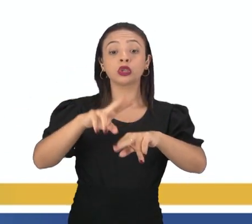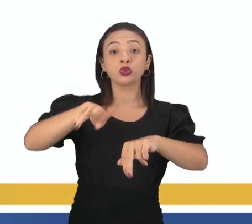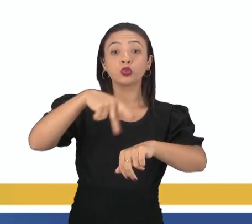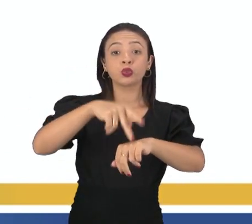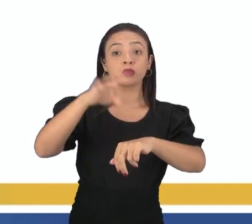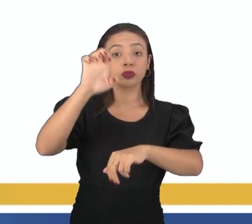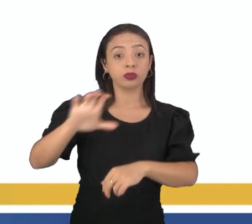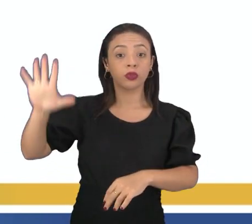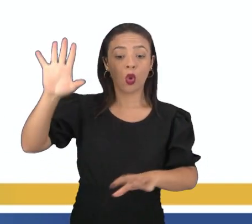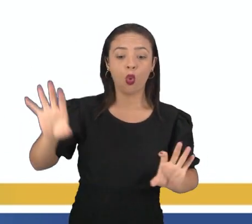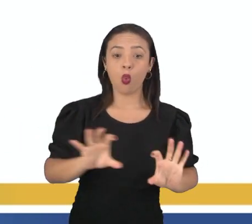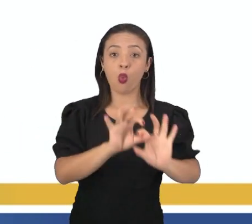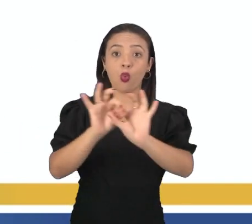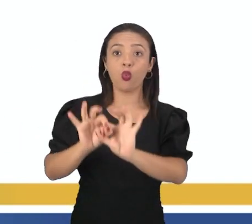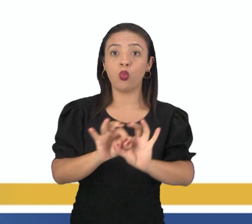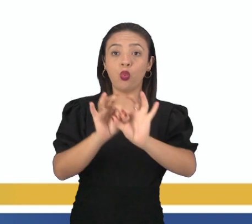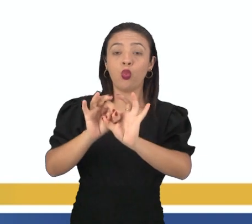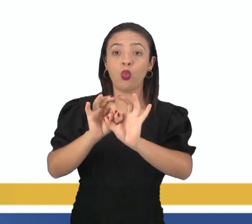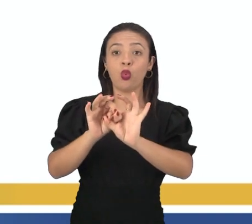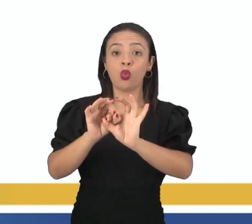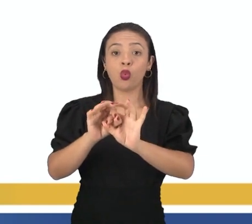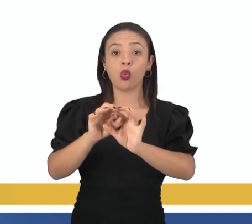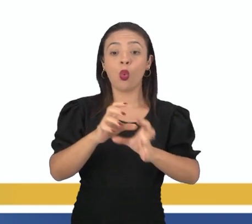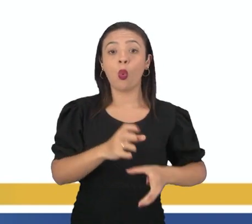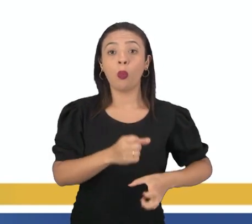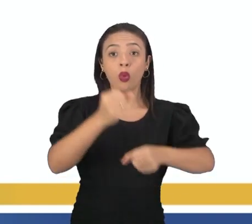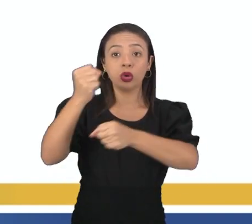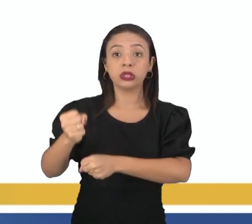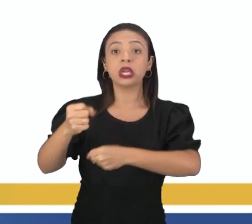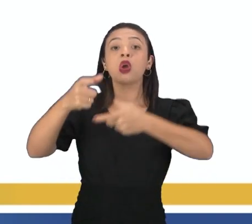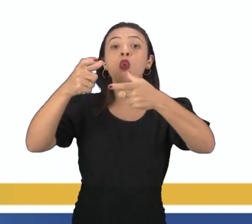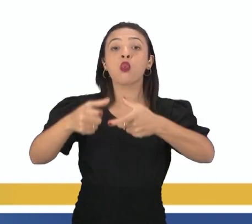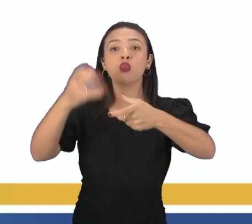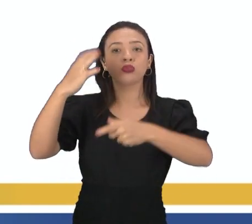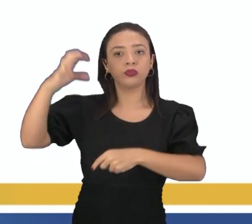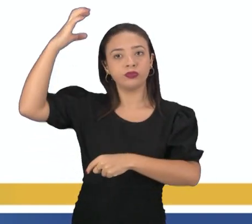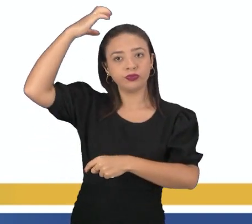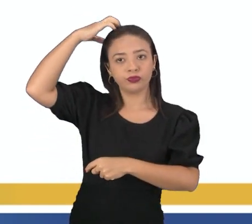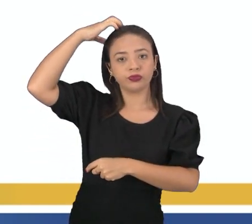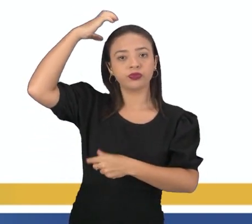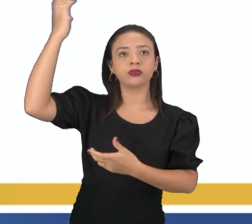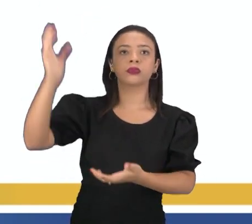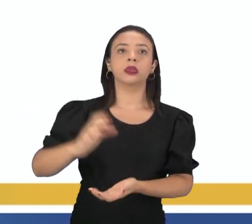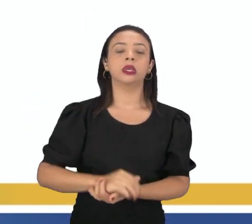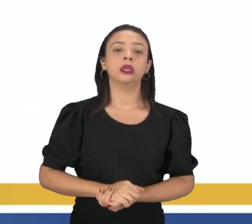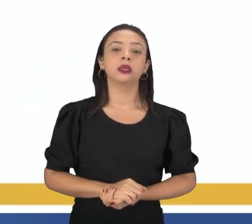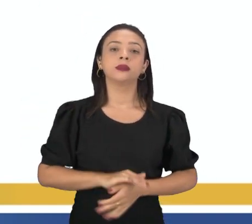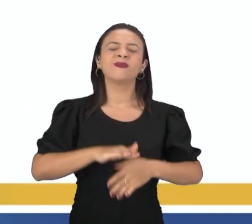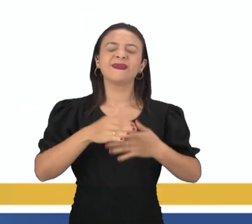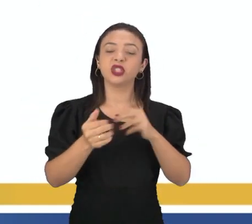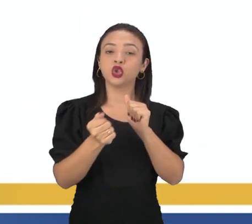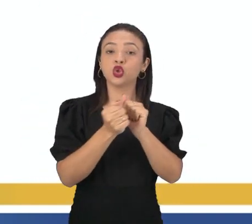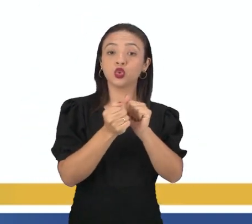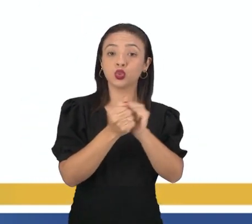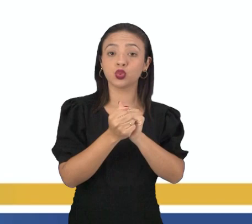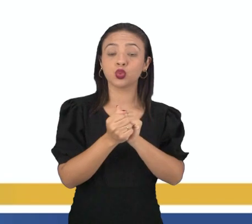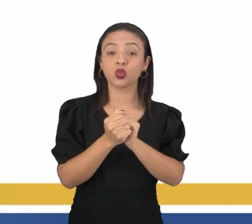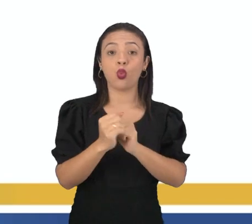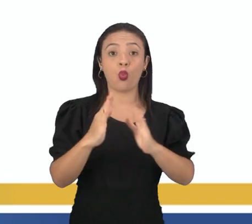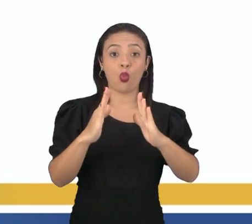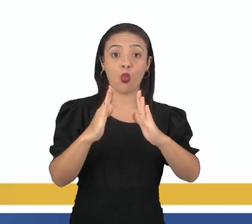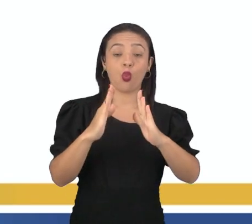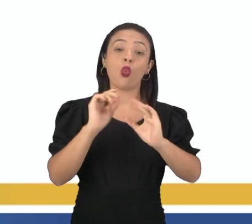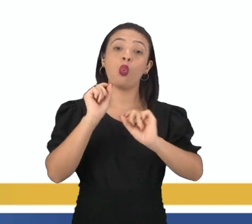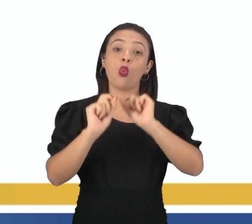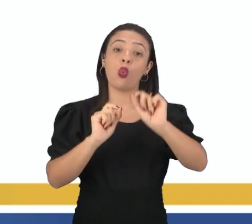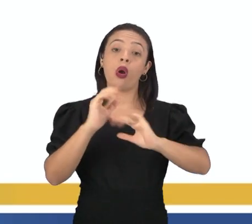o poder nas mãos de um rei, e esse se torna uma das figuras mais importantes ao lado da igreja e da nova classe